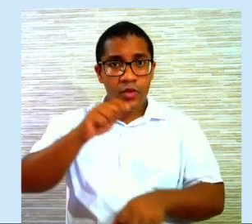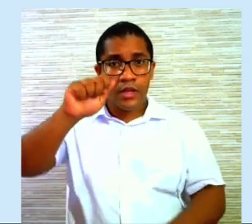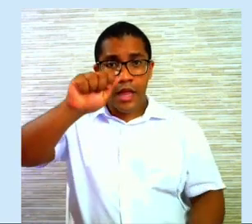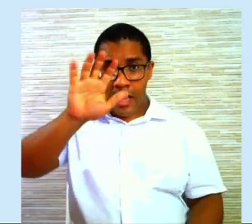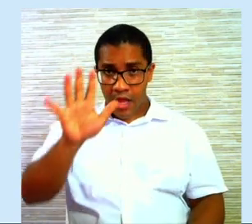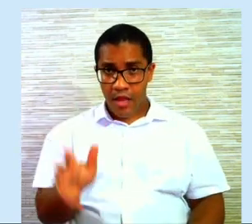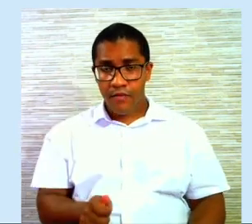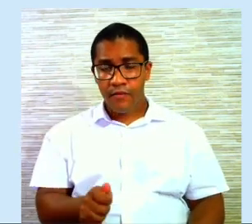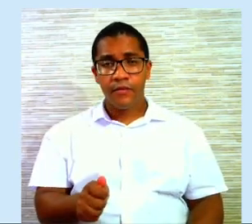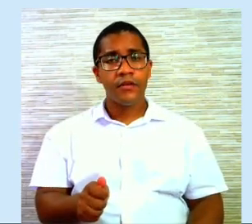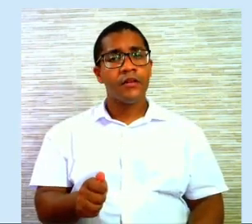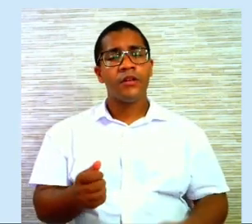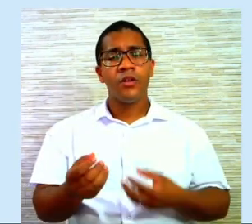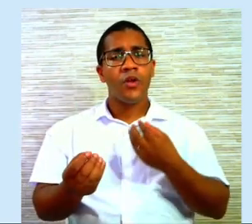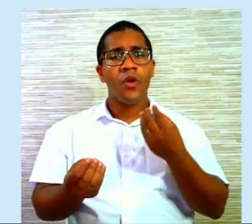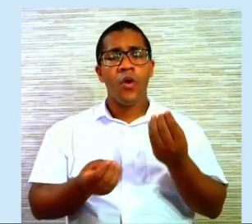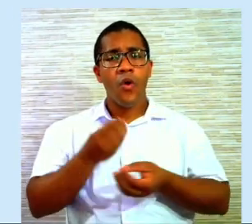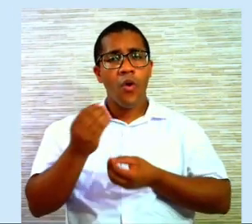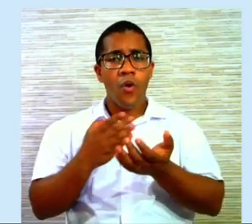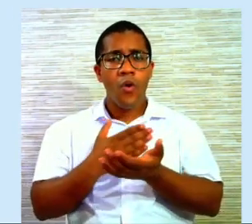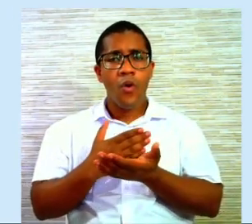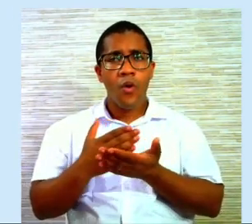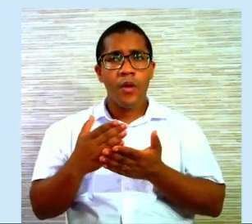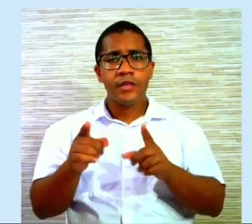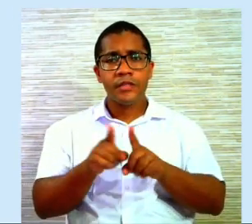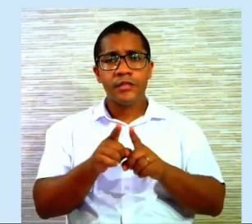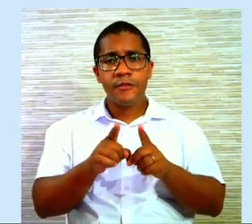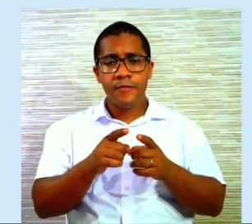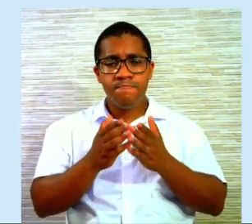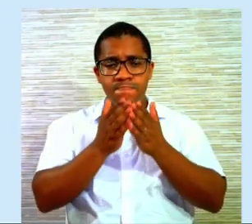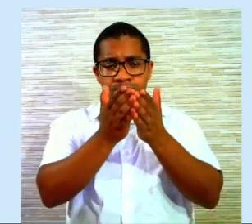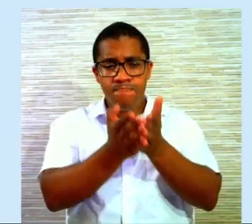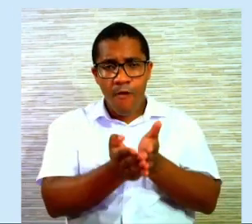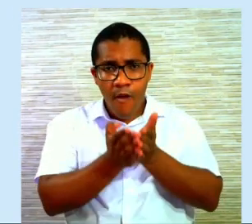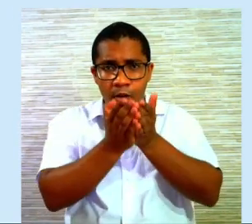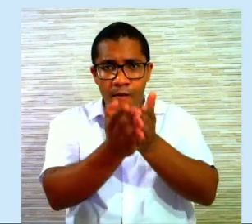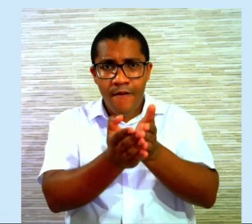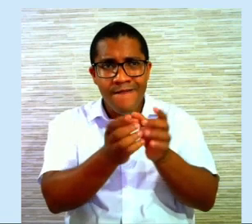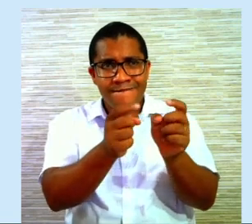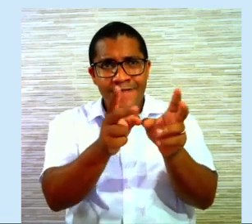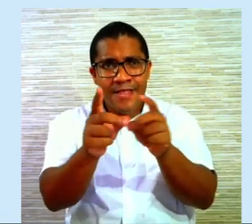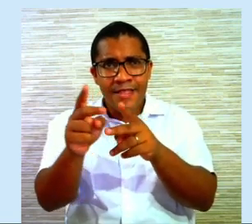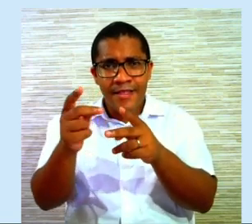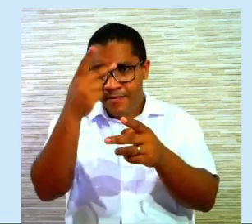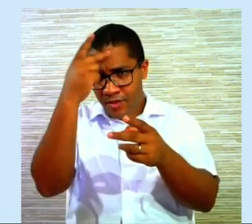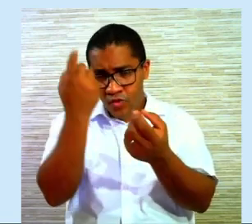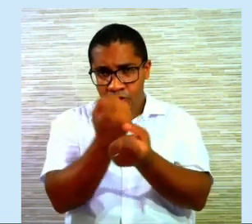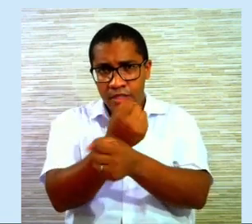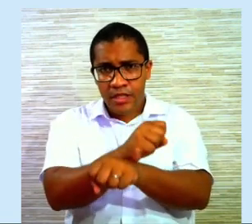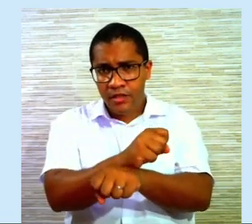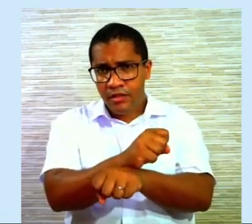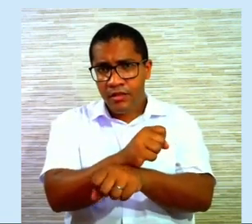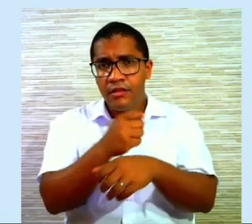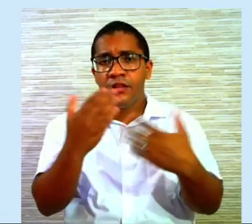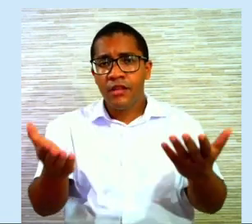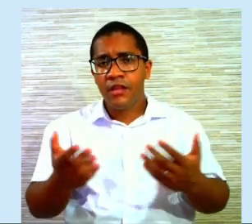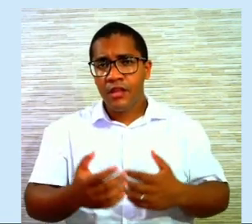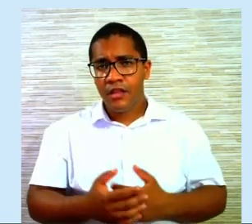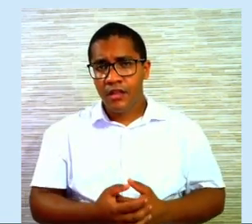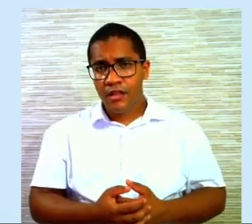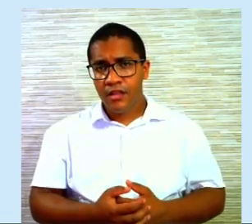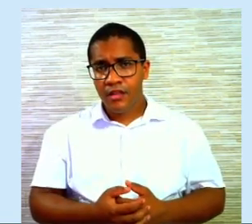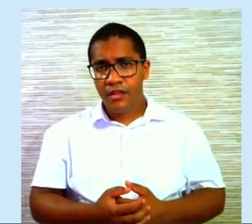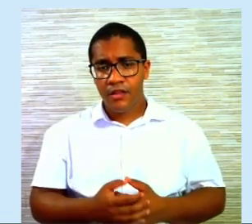na África, escravidão na África e comércio transatlântico de escravos. Eita! Queres ou não queres?